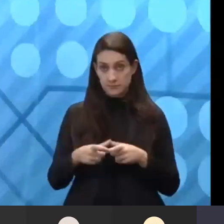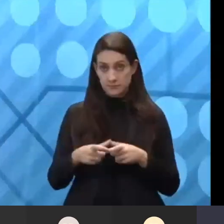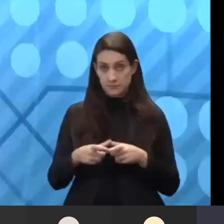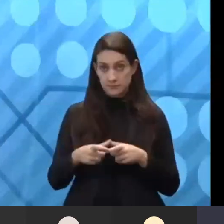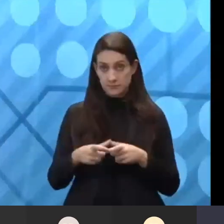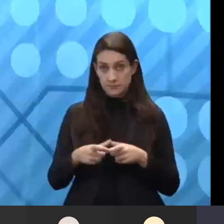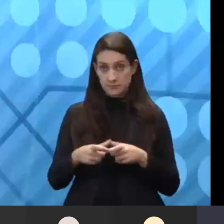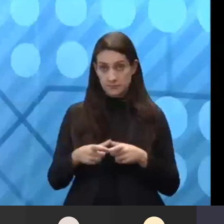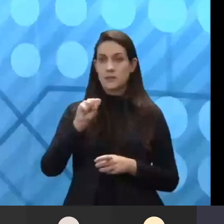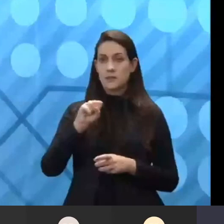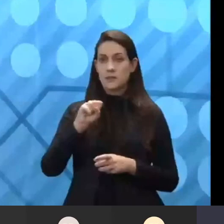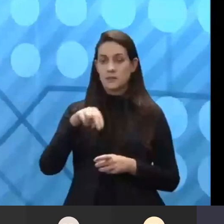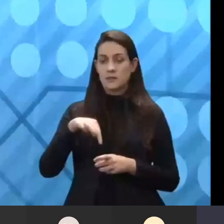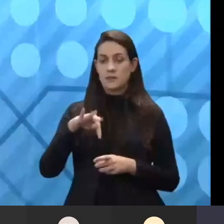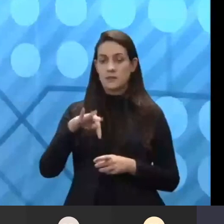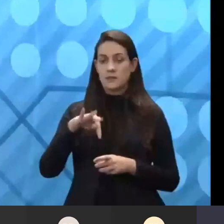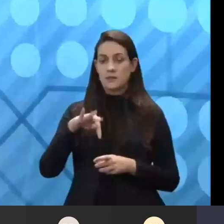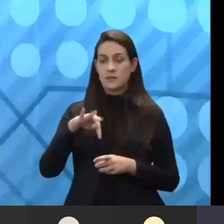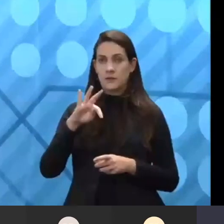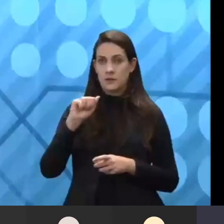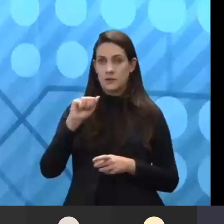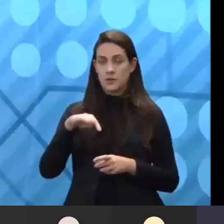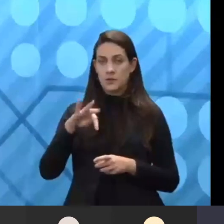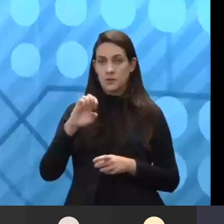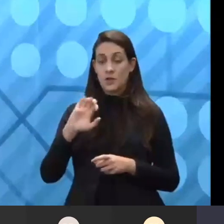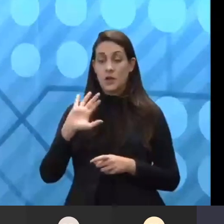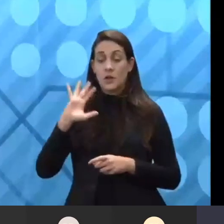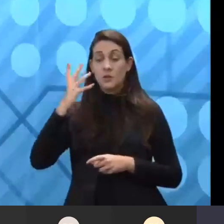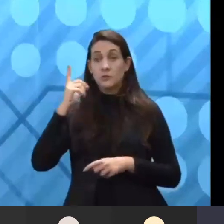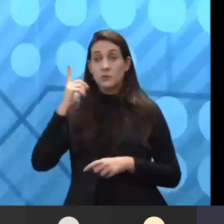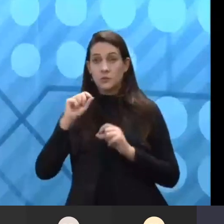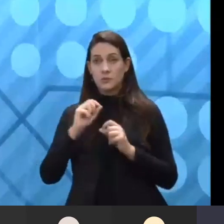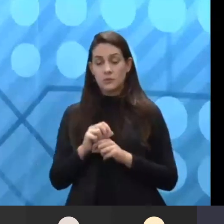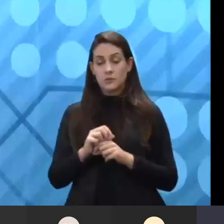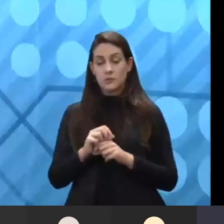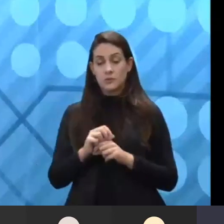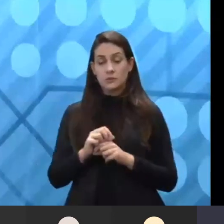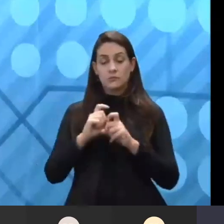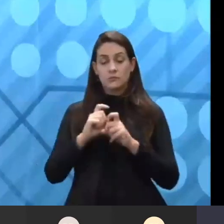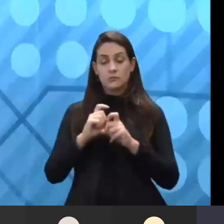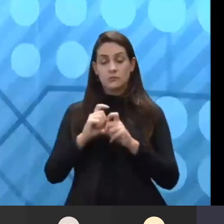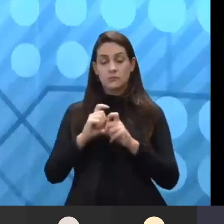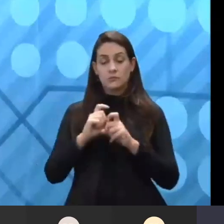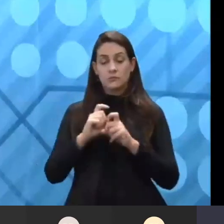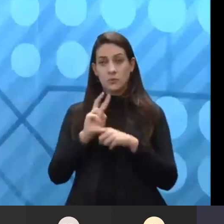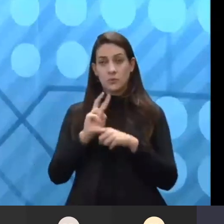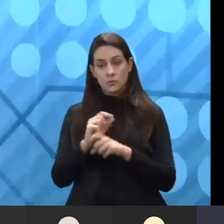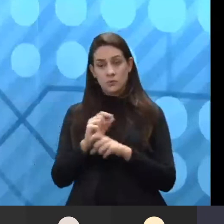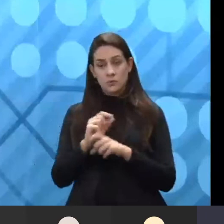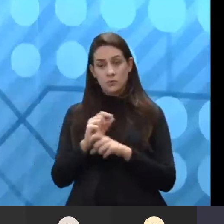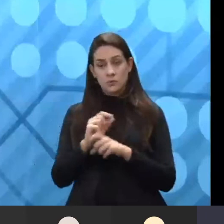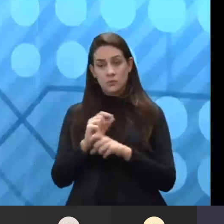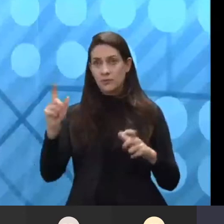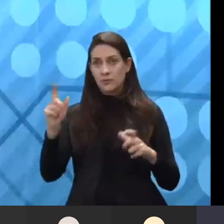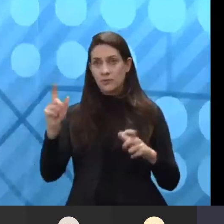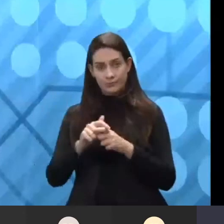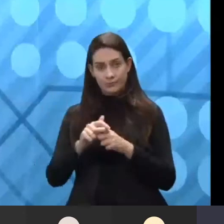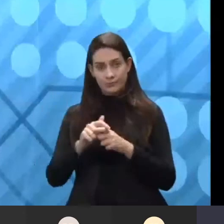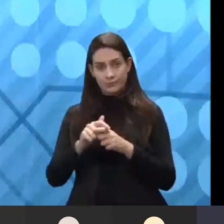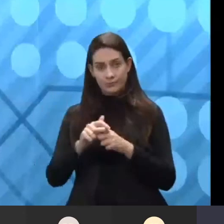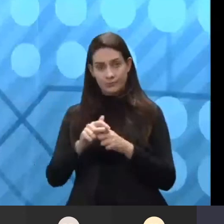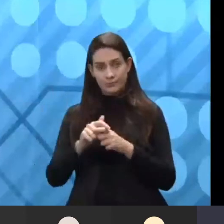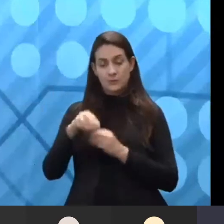pelo meio de cultura e ele for eficaz, ele vai inibir, vai controlar o crescimento do micro-organismo. E aí, então, se ele